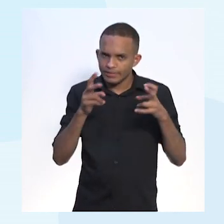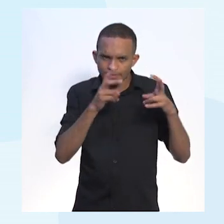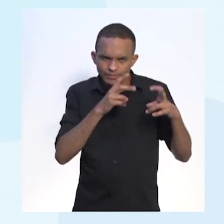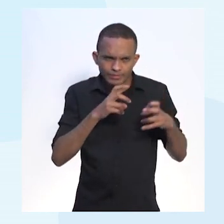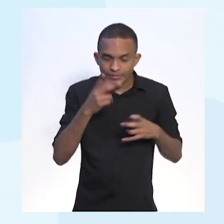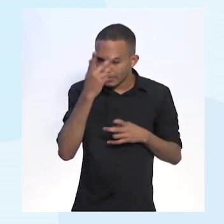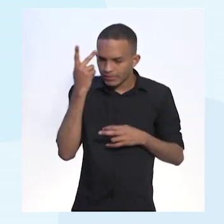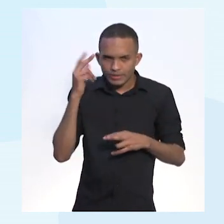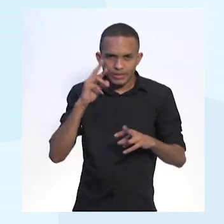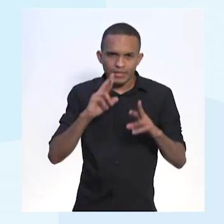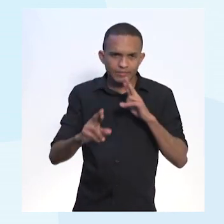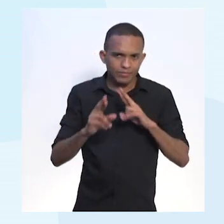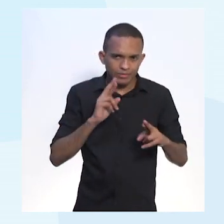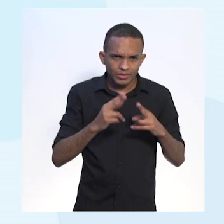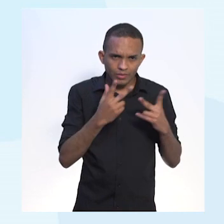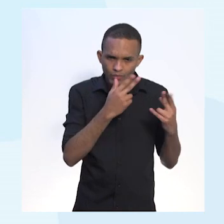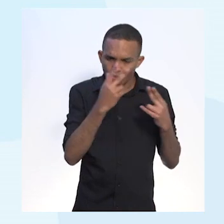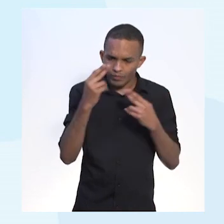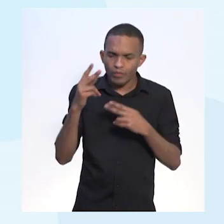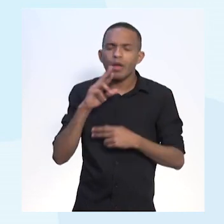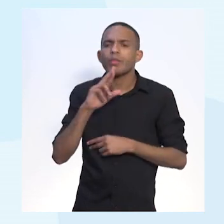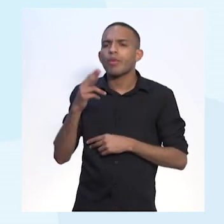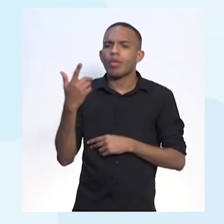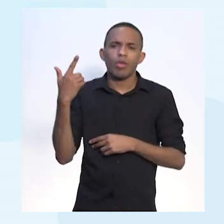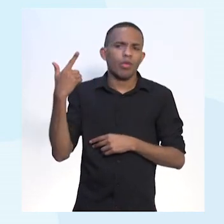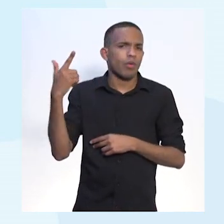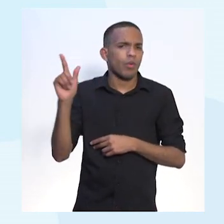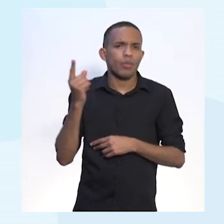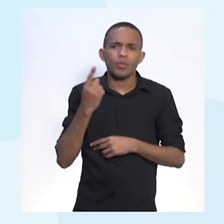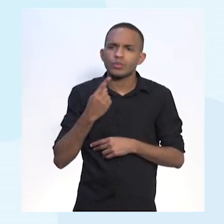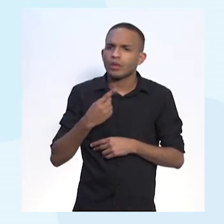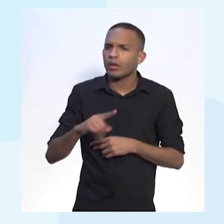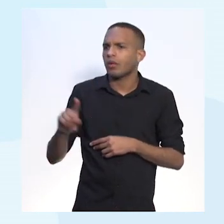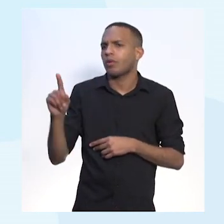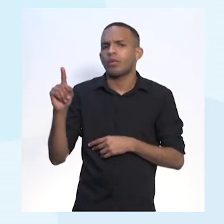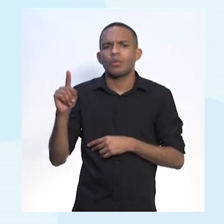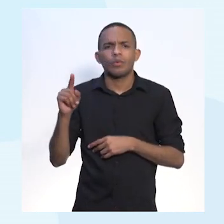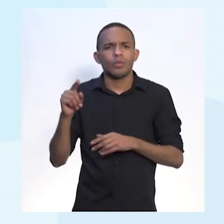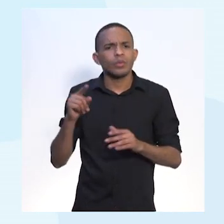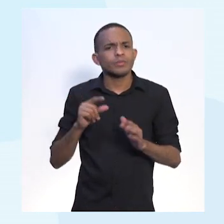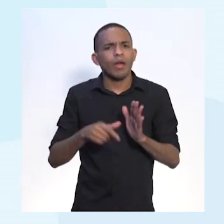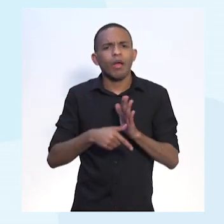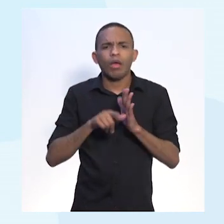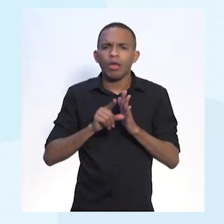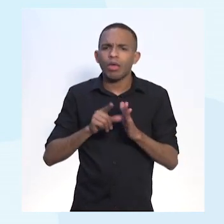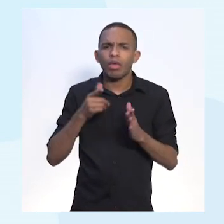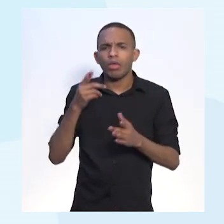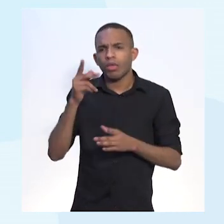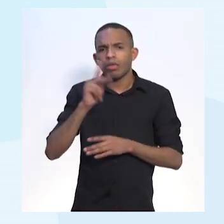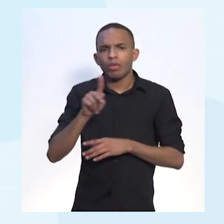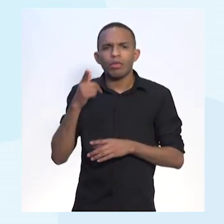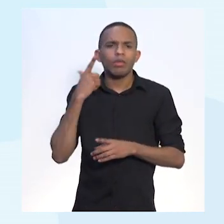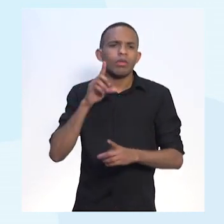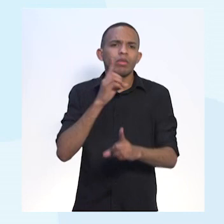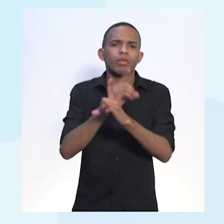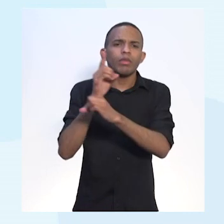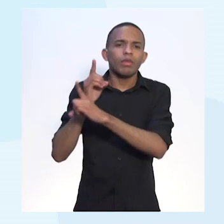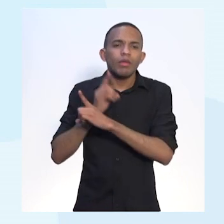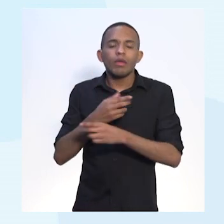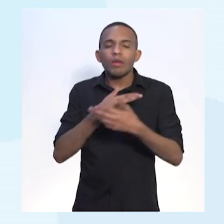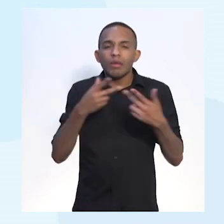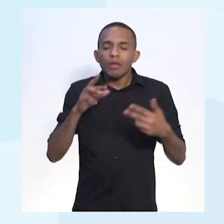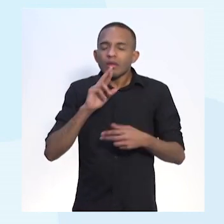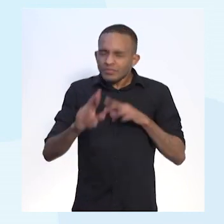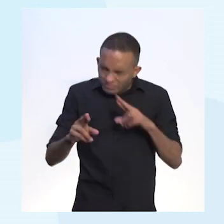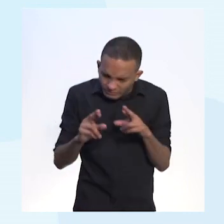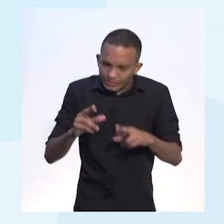respondendo a mesma? Vai responder outra. Coloca a última, coloca a penúltima, porque aí a Pro consegue localizar todas as respostas, tá bom?